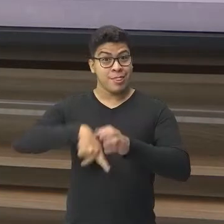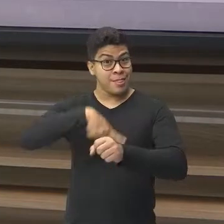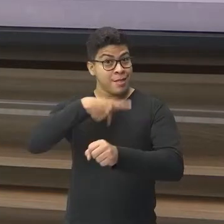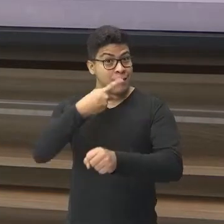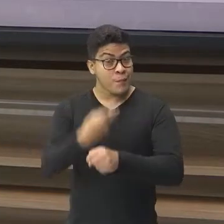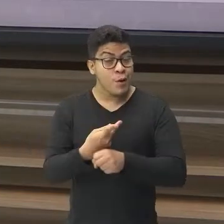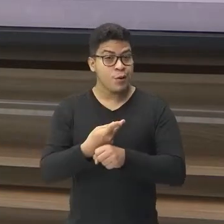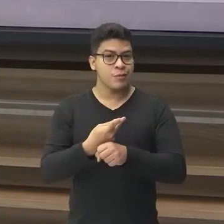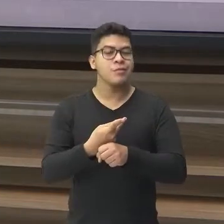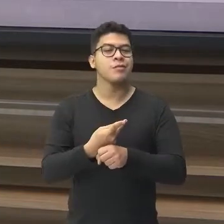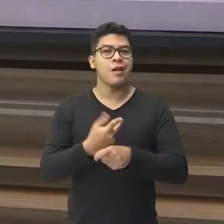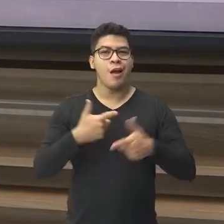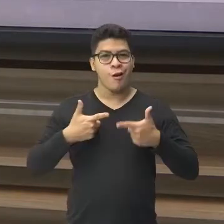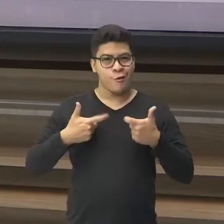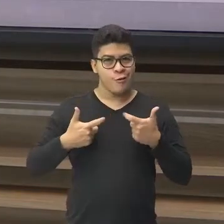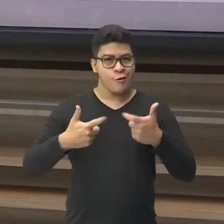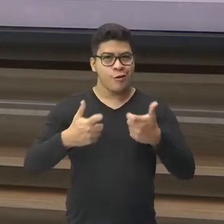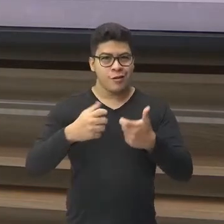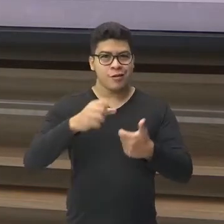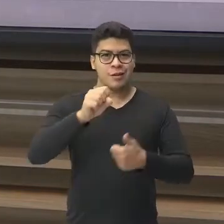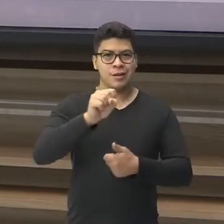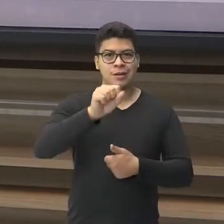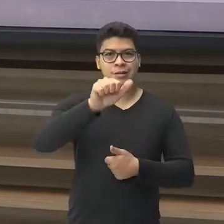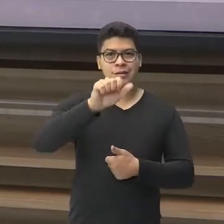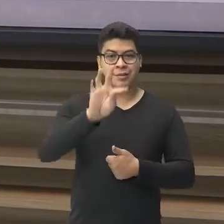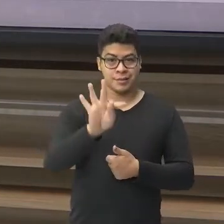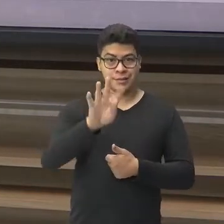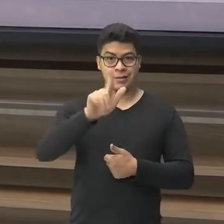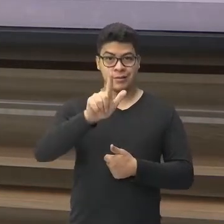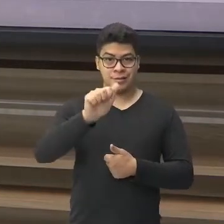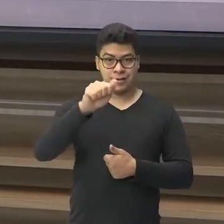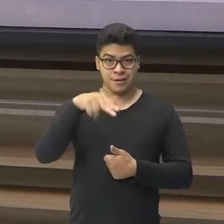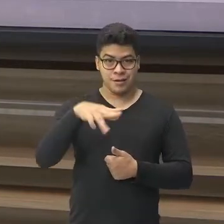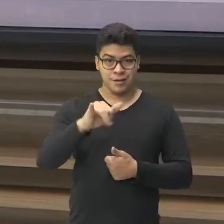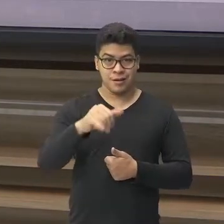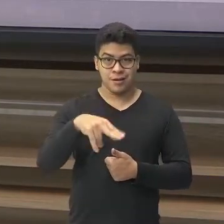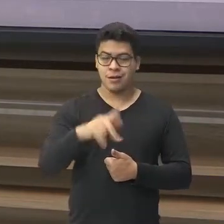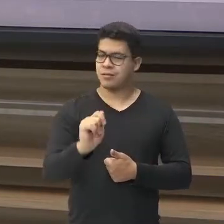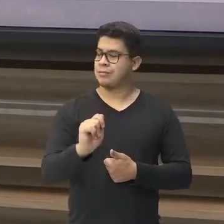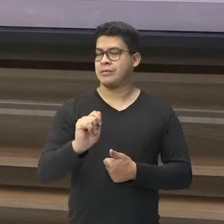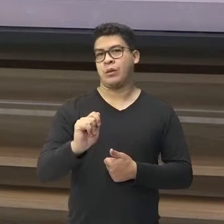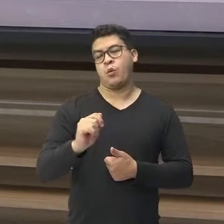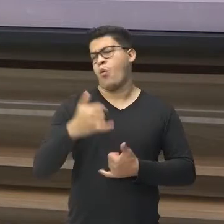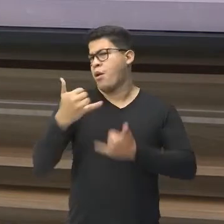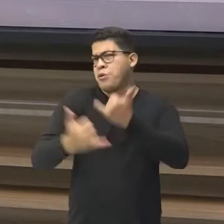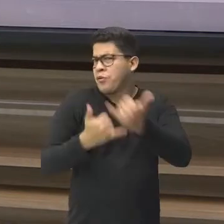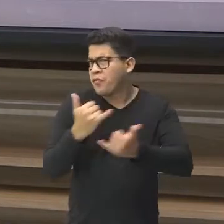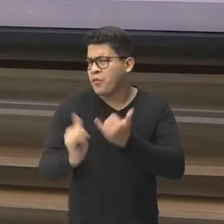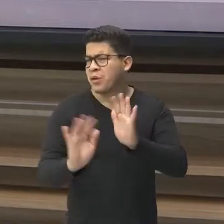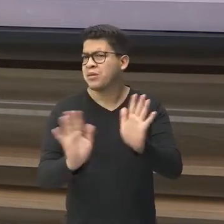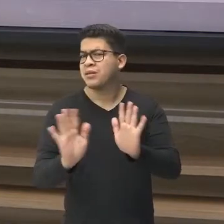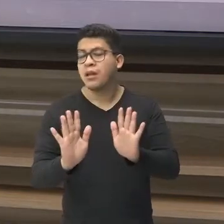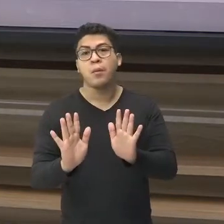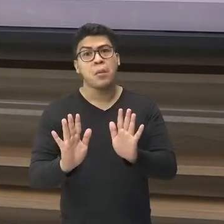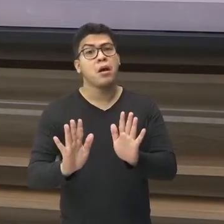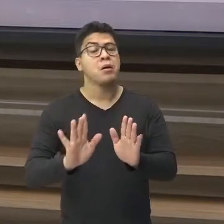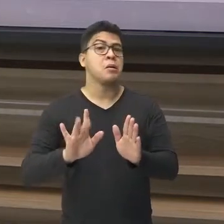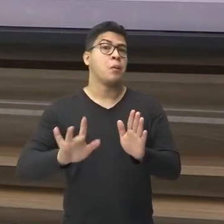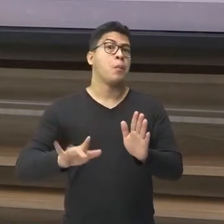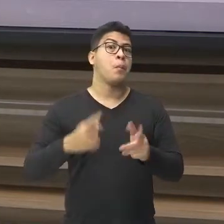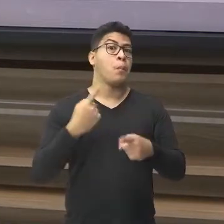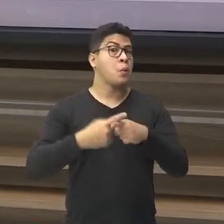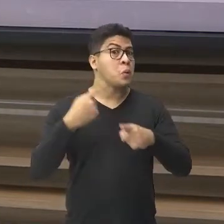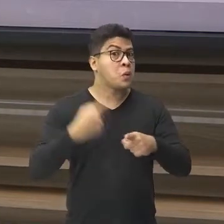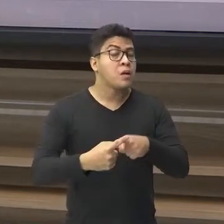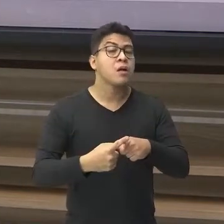é uma batalha homérica, muito estudada, muito interessante, não vou dizer divertida, porque custou milhares de vidas, A